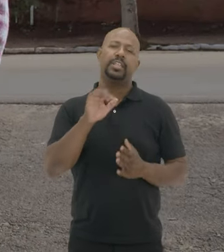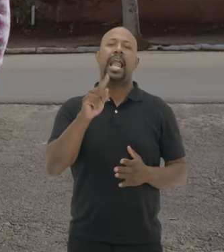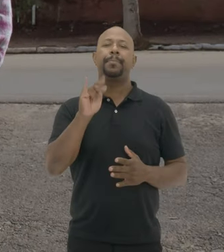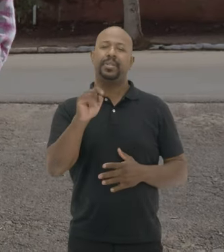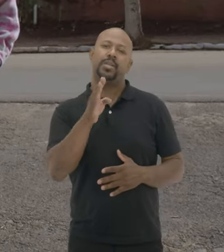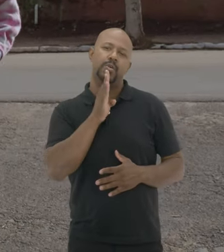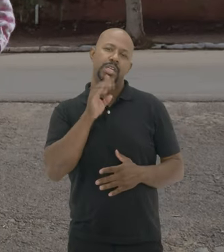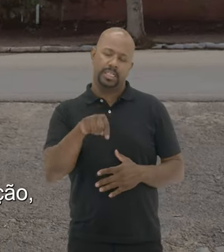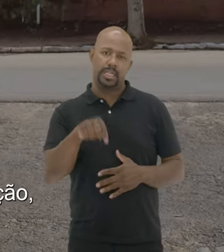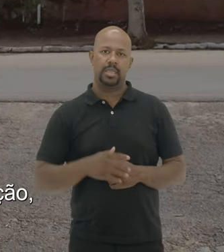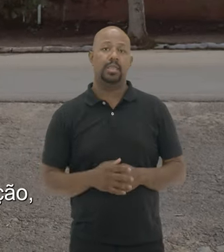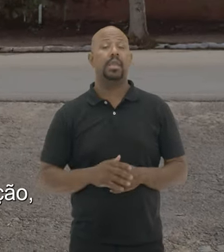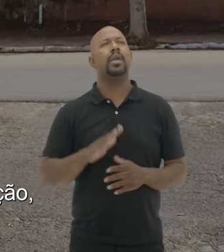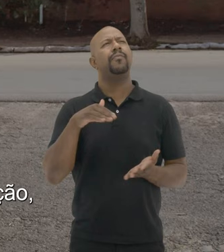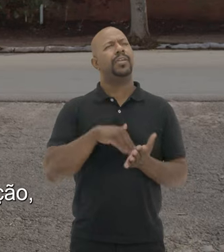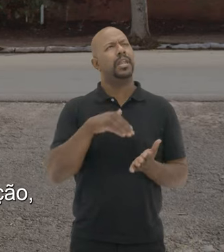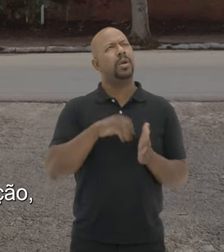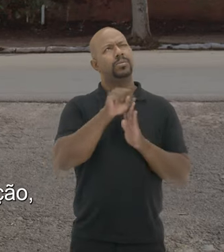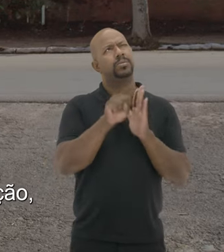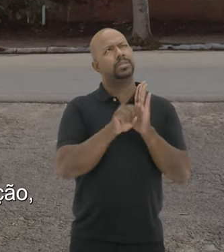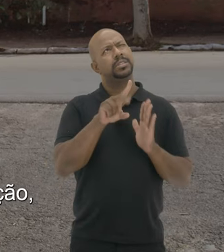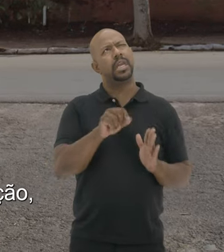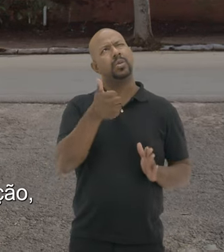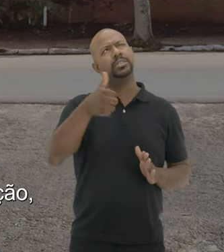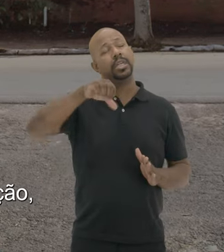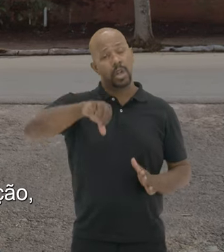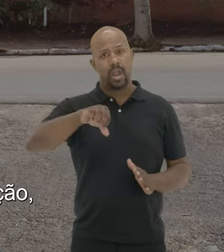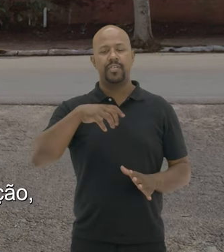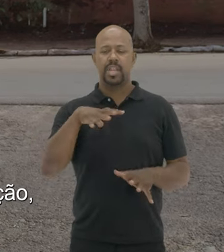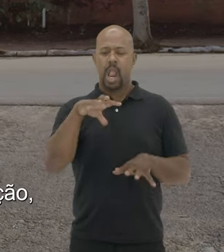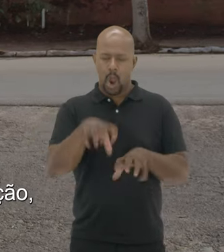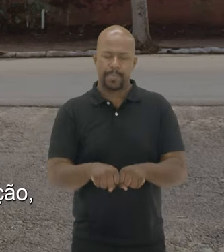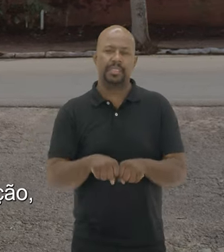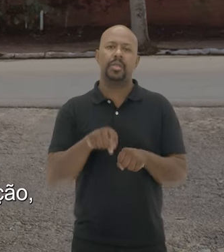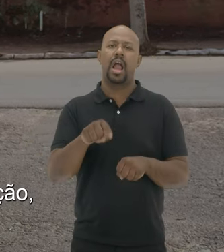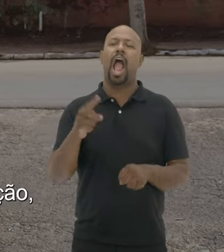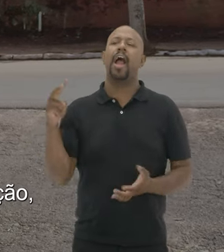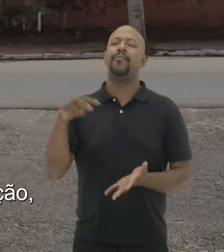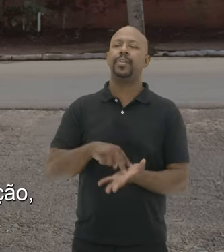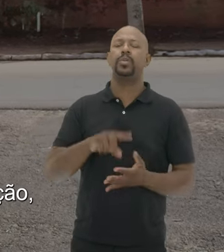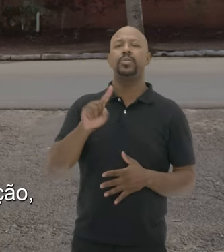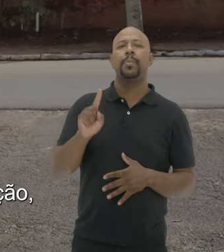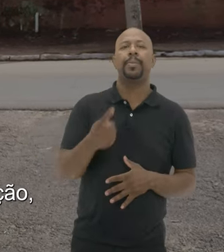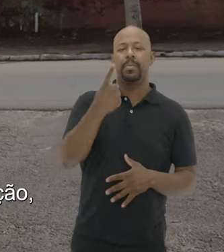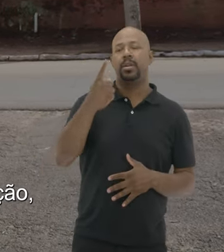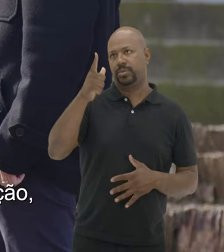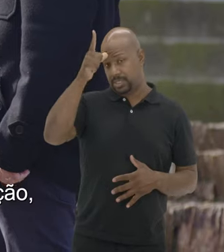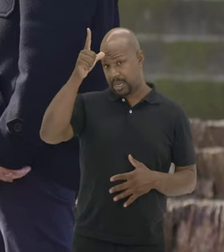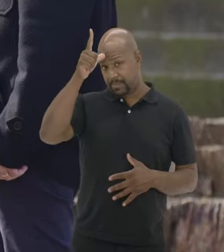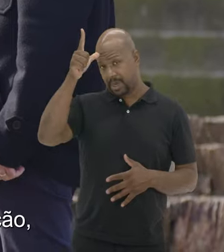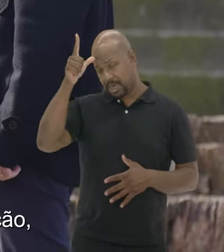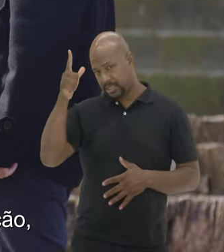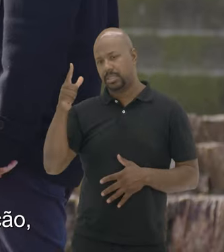aqui e no final do século 19 teve uma ocupação a vinda dos primeiro dos